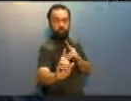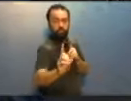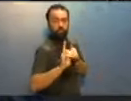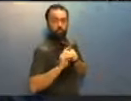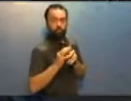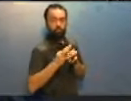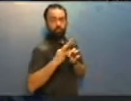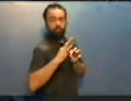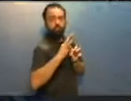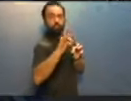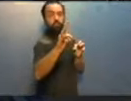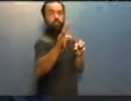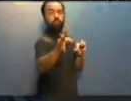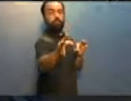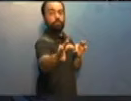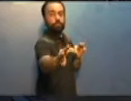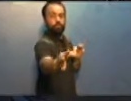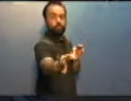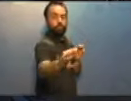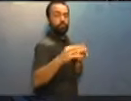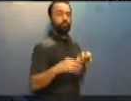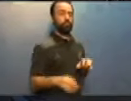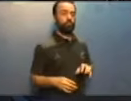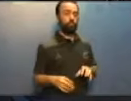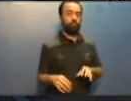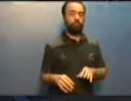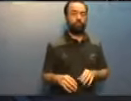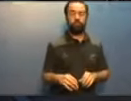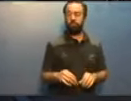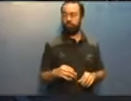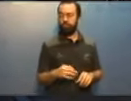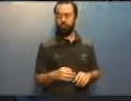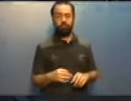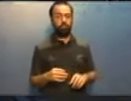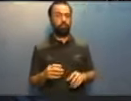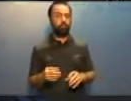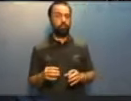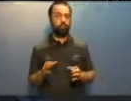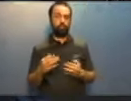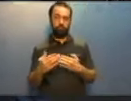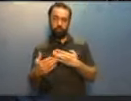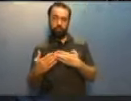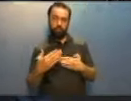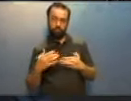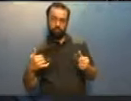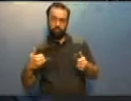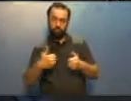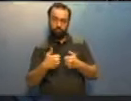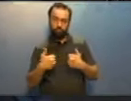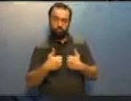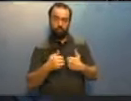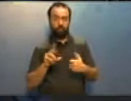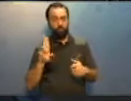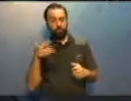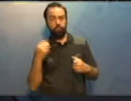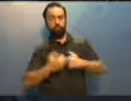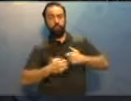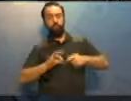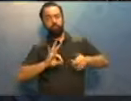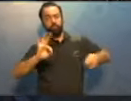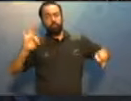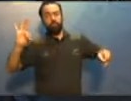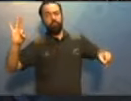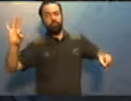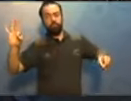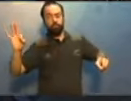joga a bola para nós, nós olhando o movimento da bola, nós sabemos se essa bola ela está próxima ou se ela está distante. E